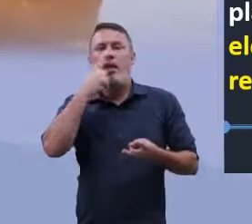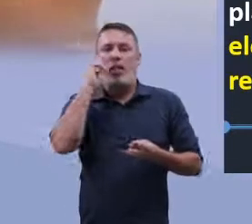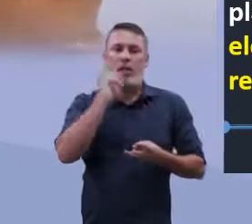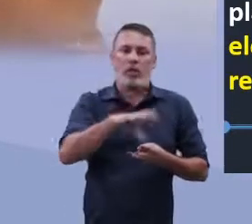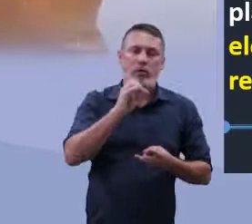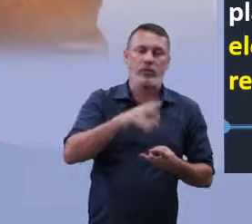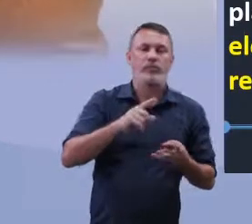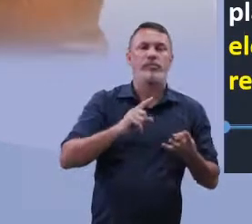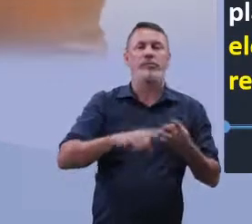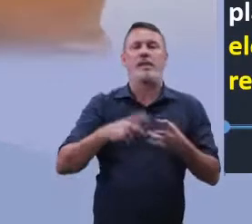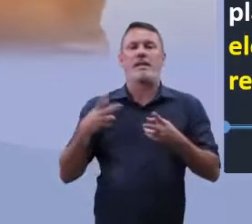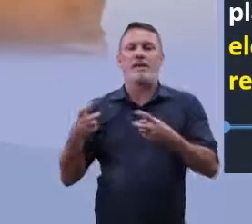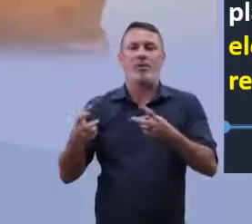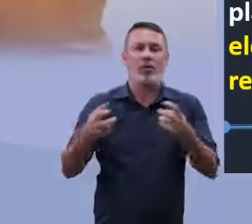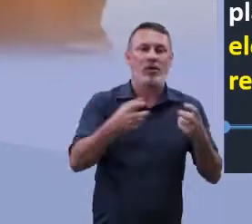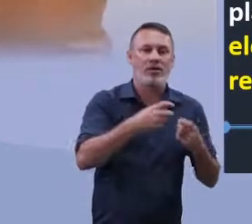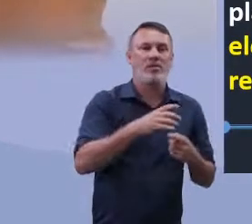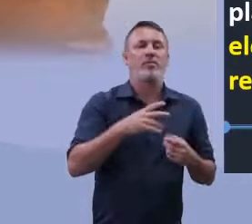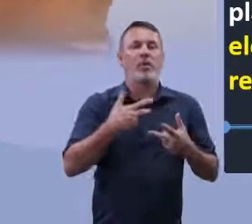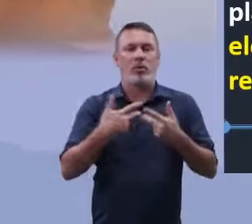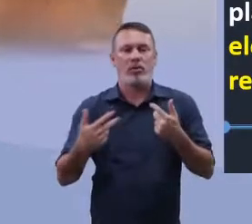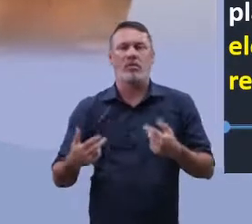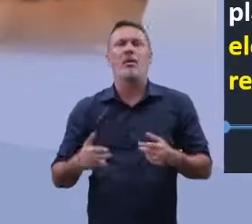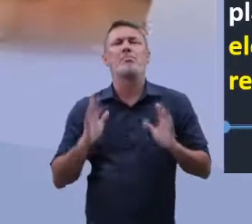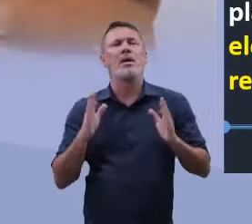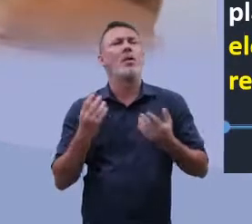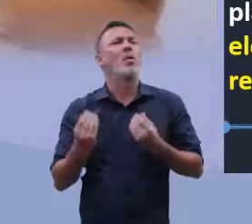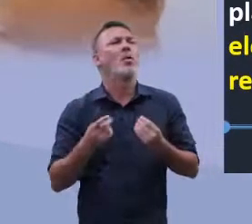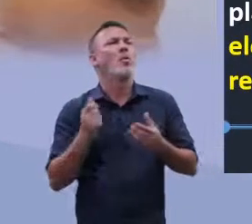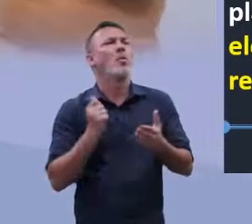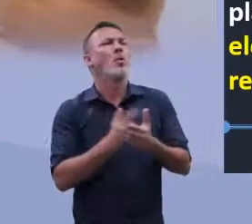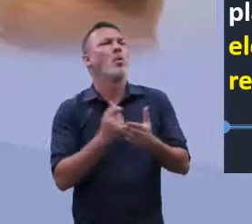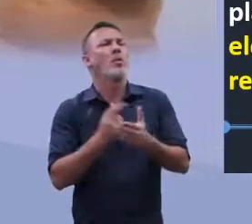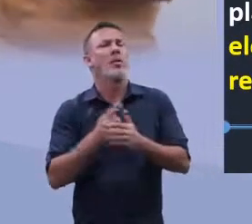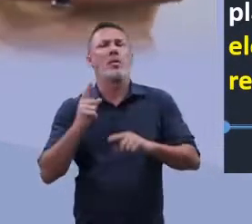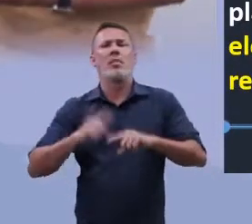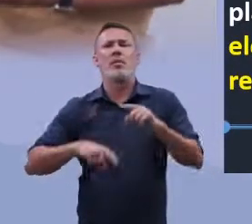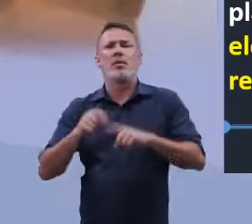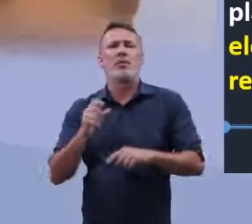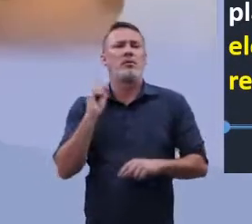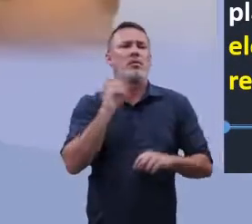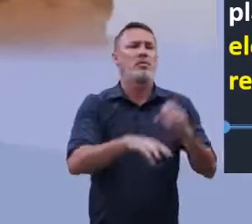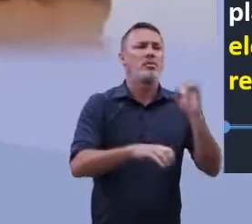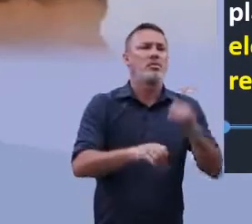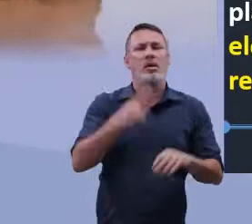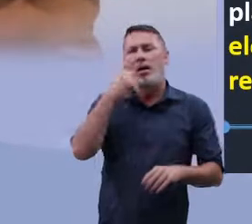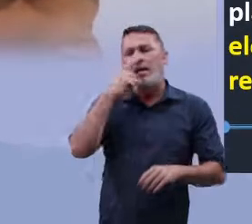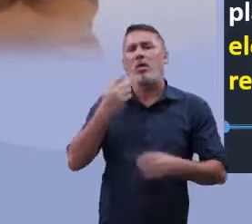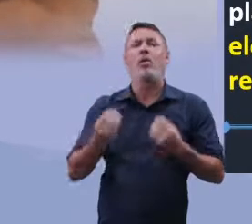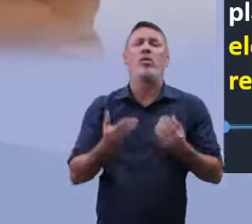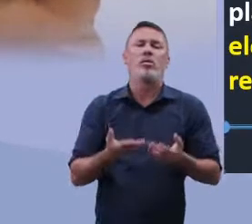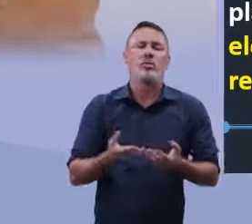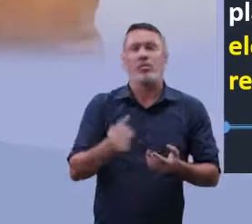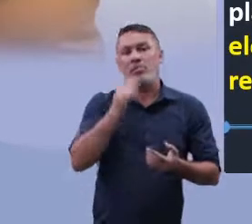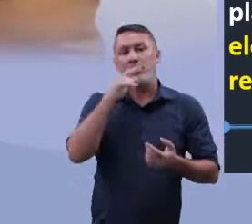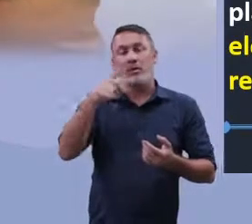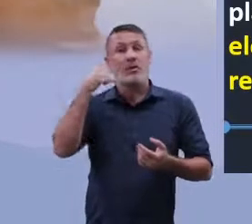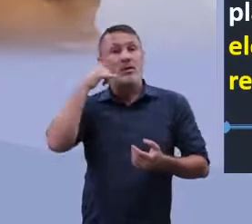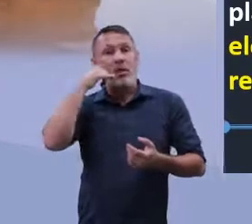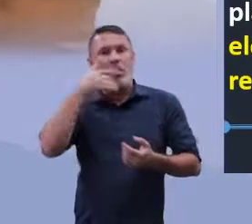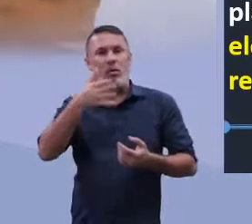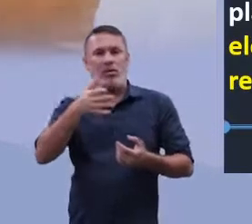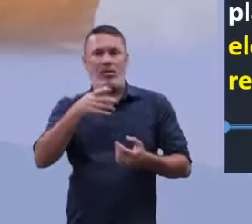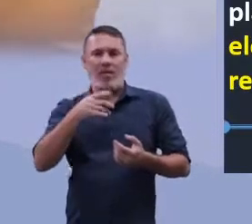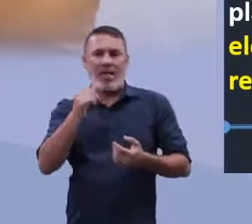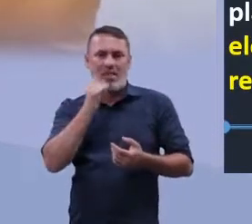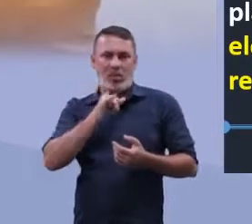lixo eletrônico, exploração dos recursos naturais. Professor, o que tem a ver o consumismo com o lixo eletrônico? Ué, aquele celular,